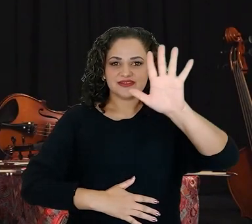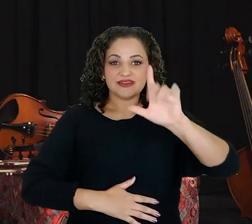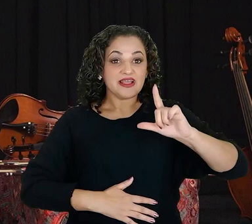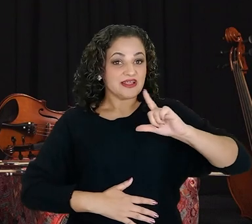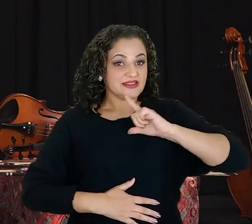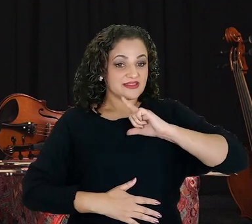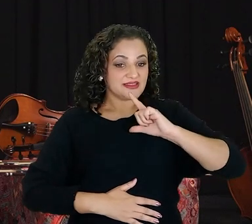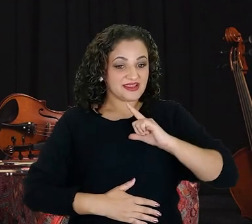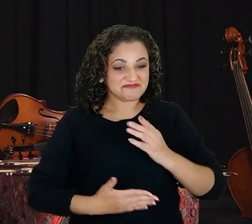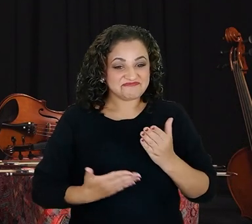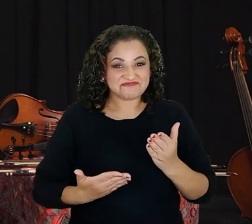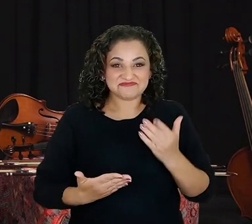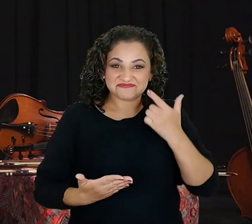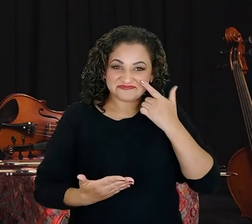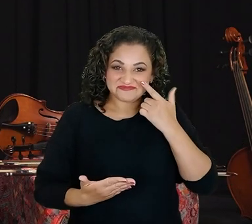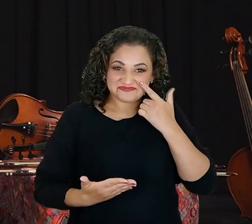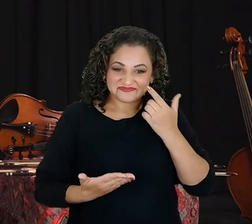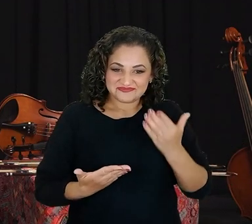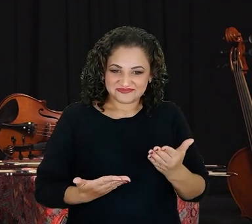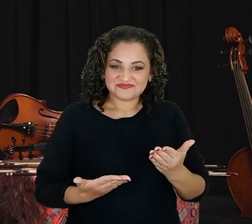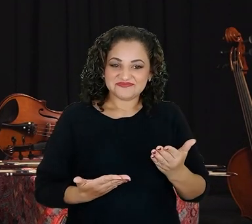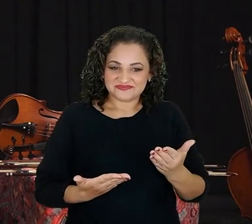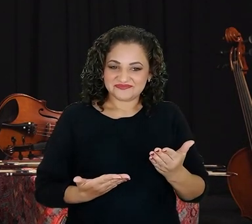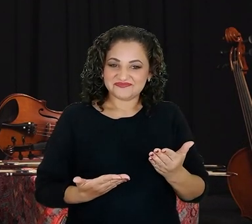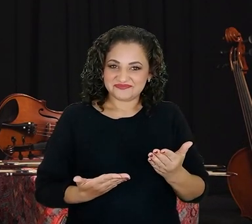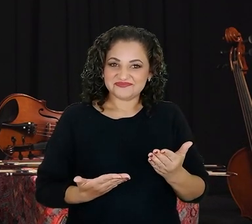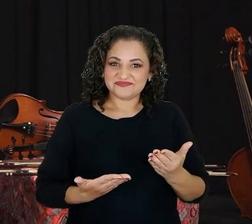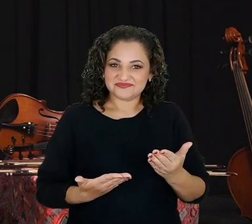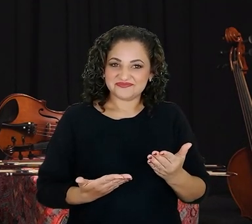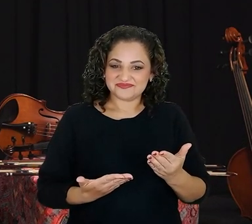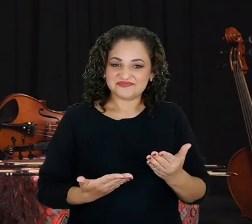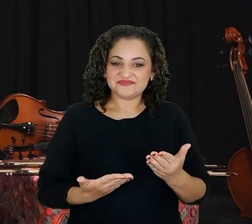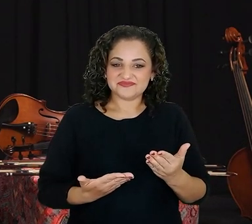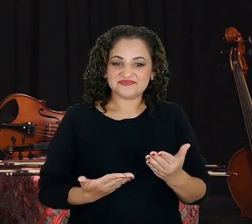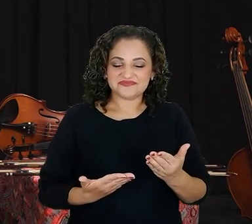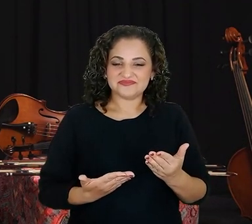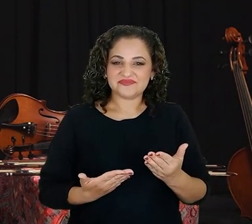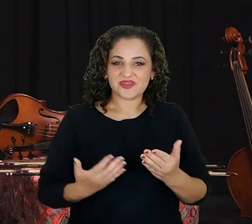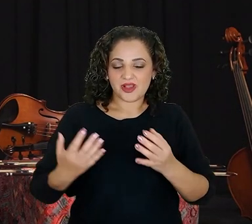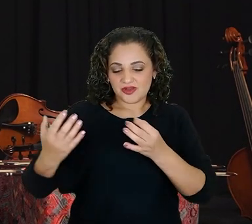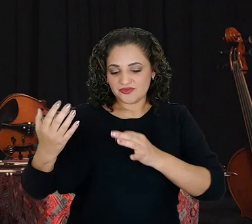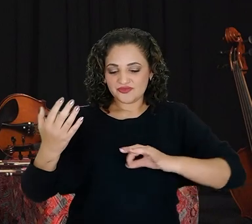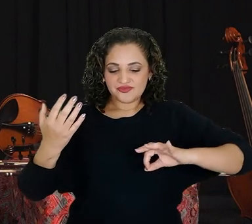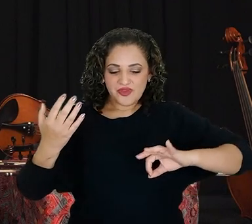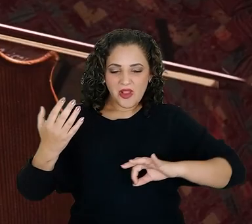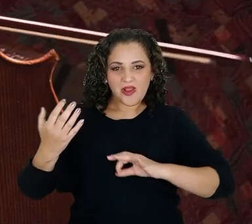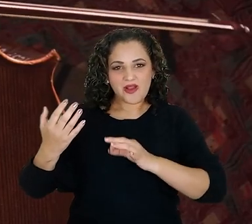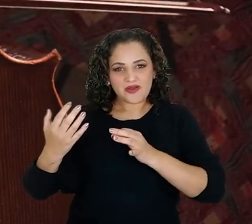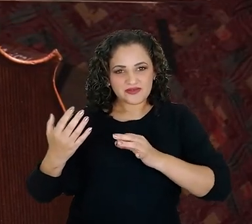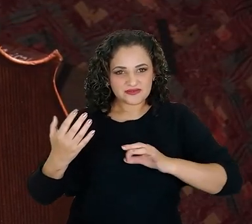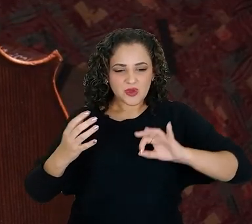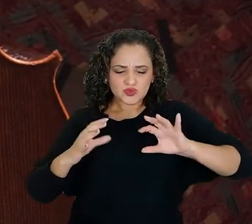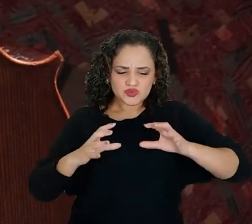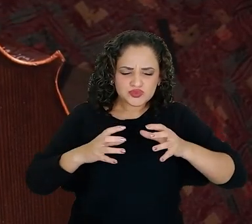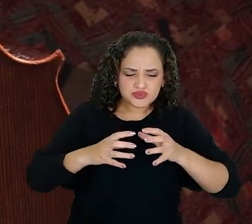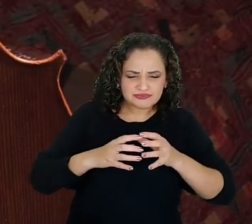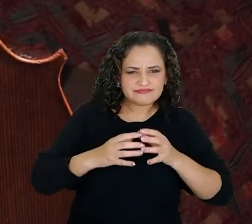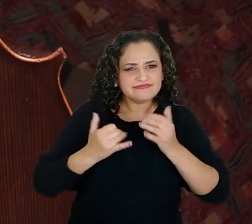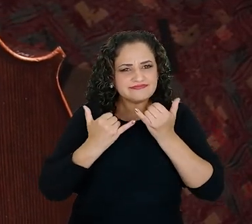que é o maior de todos não é um parente direto do violino mas a gente coloca ele como se fosse